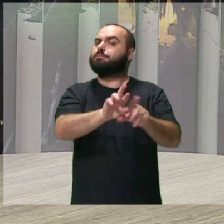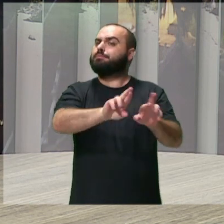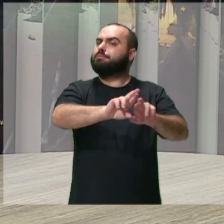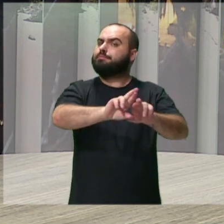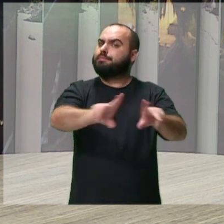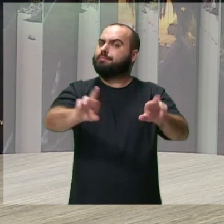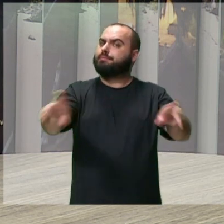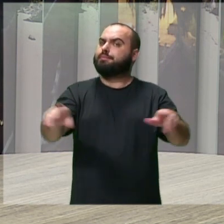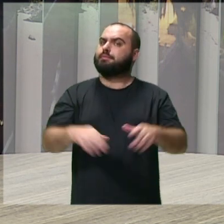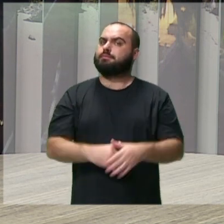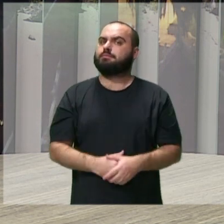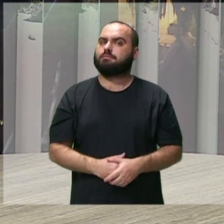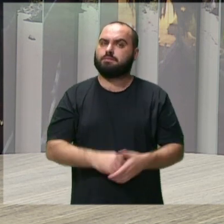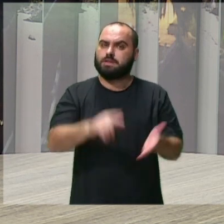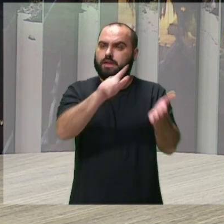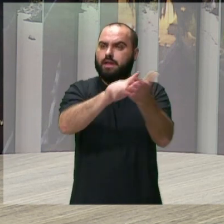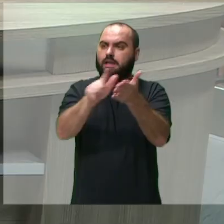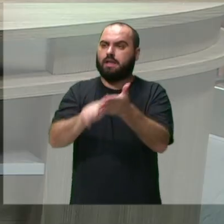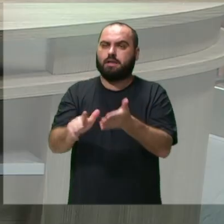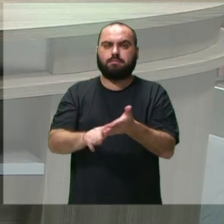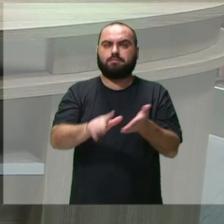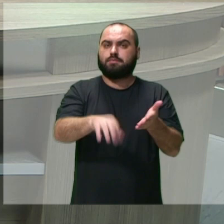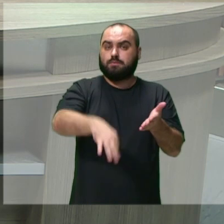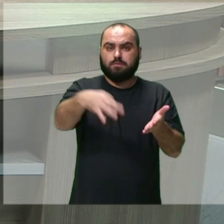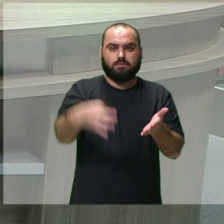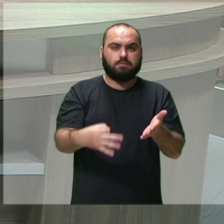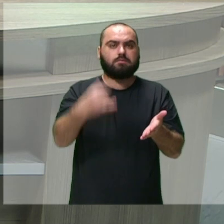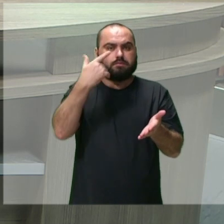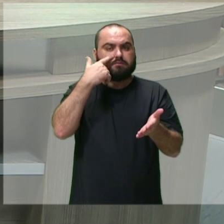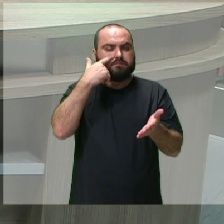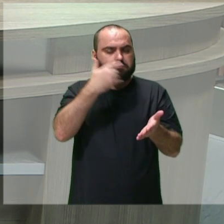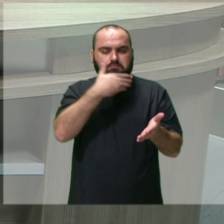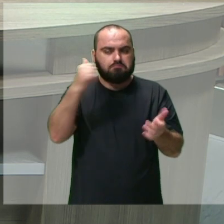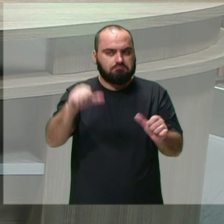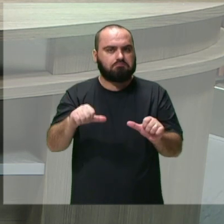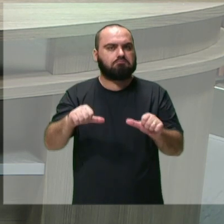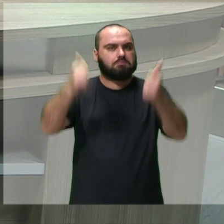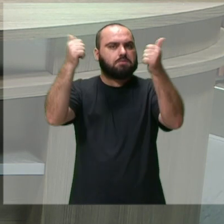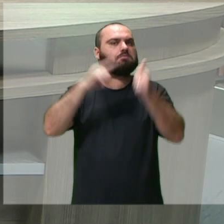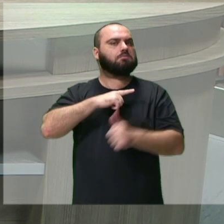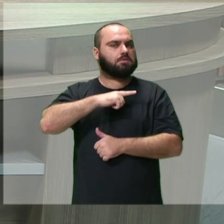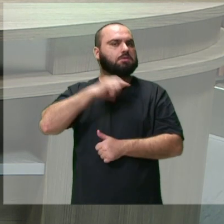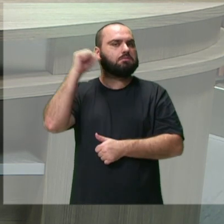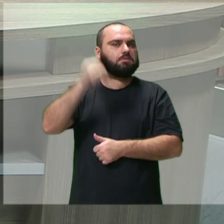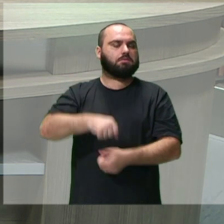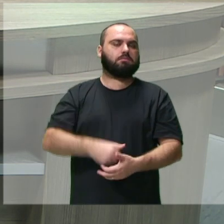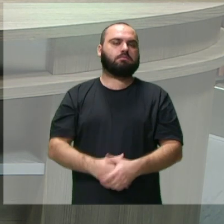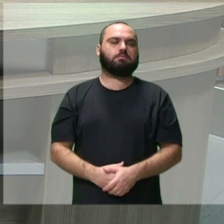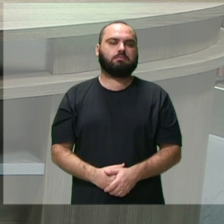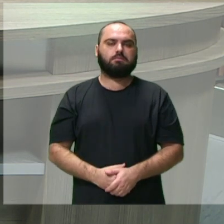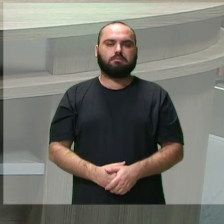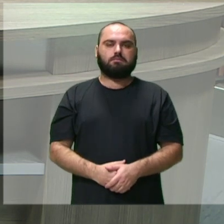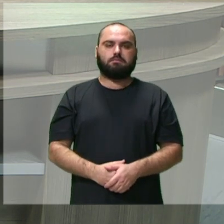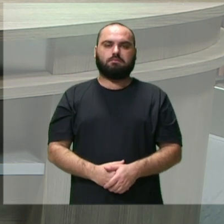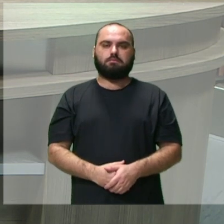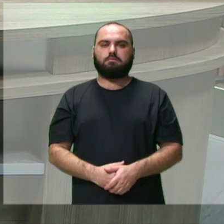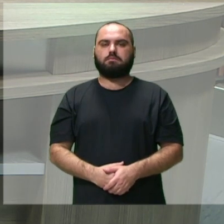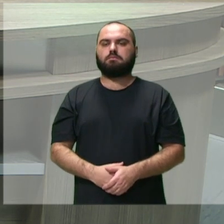local limpo, adequado. Então, assim, eu acho que houve uma melhora bastante significativa a vinda deles para cá. Sim, temos